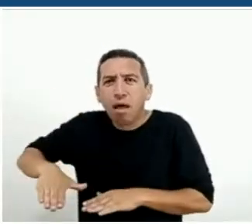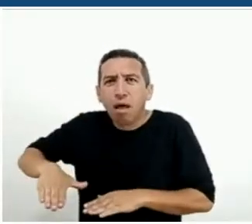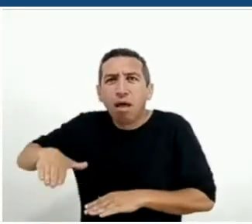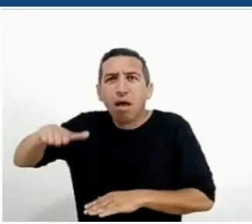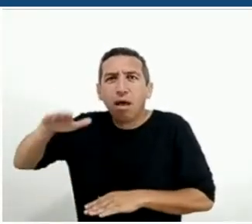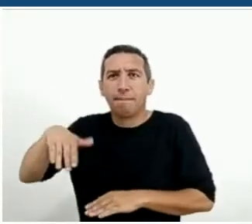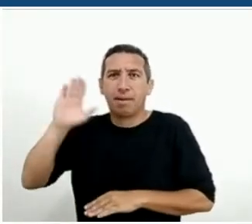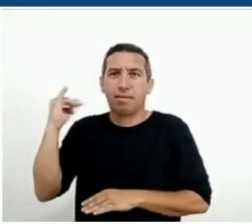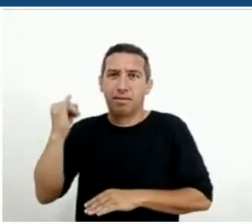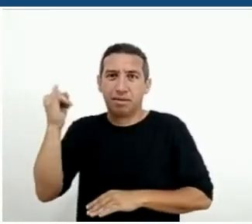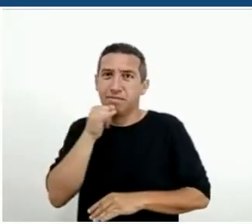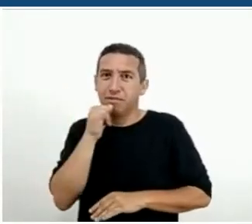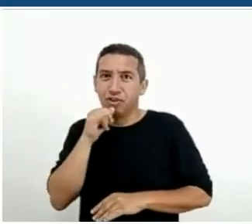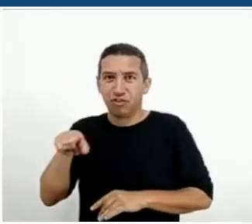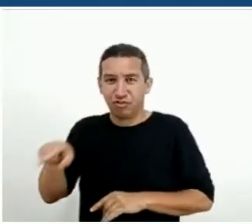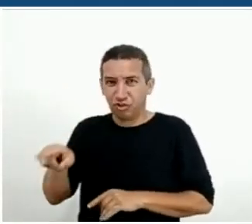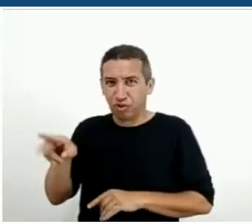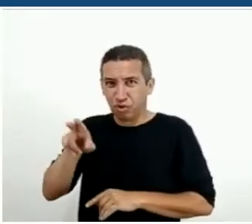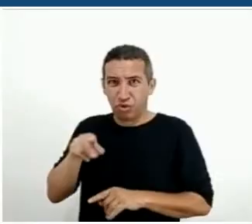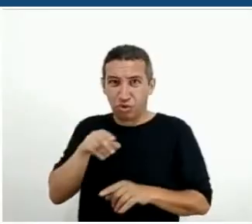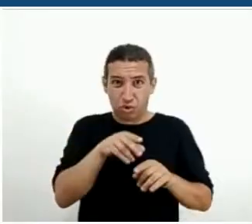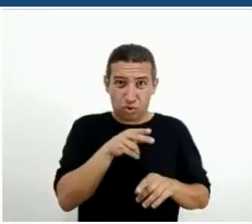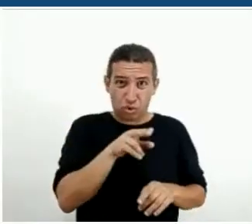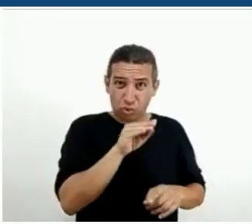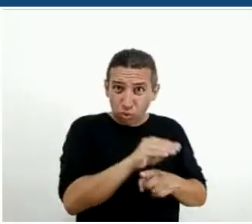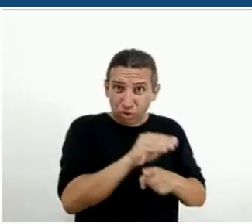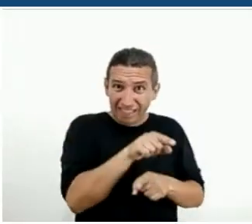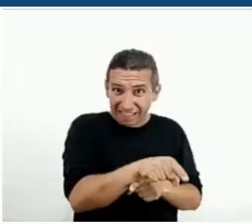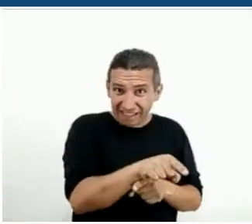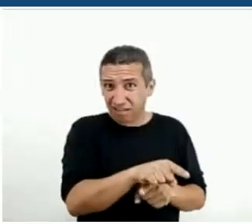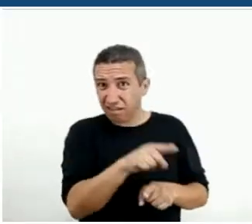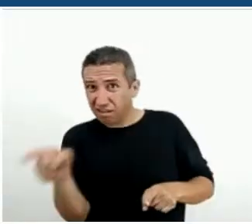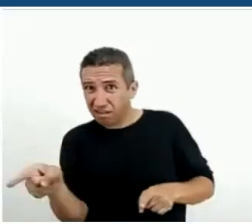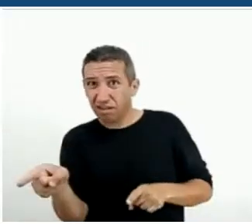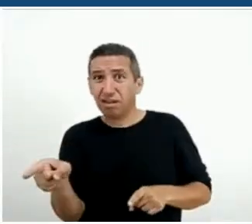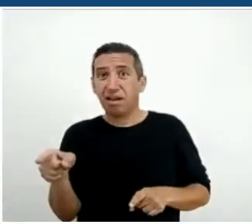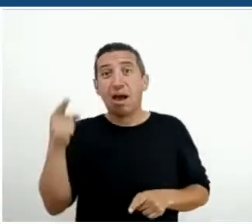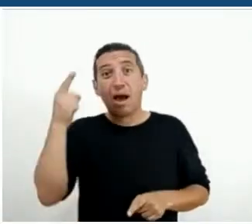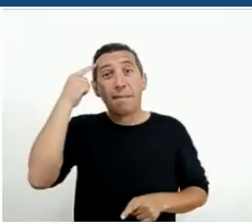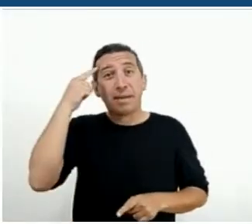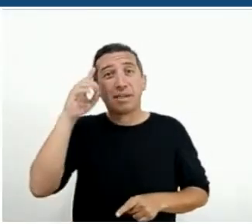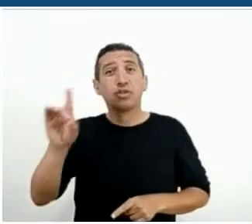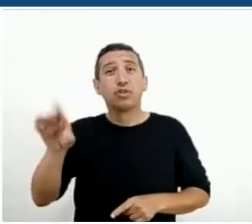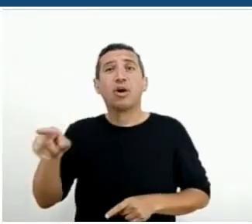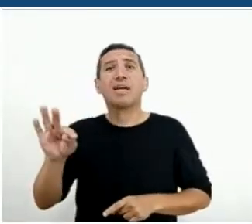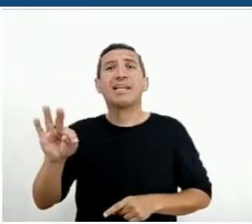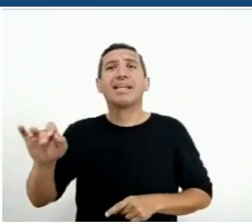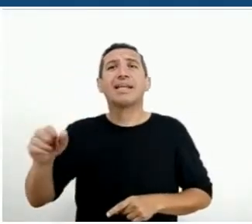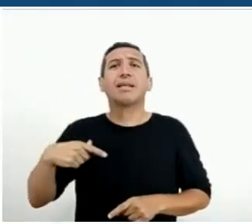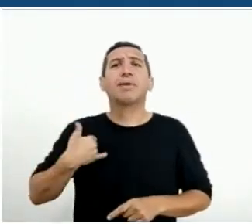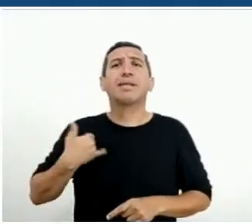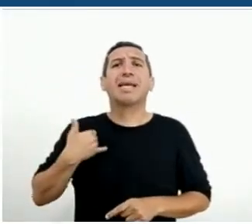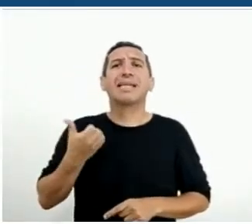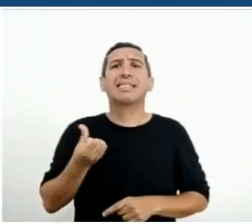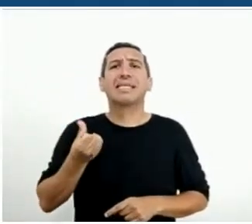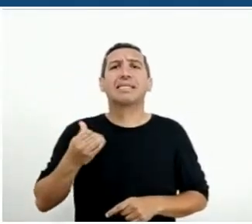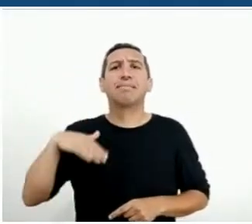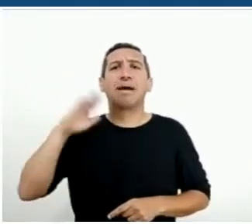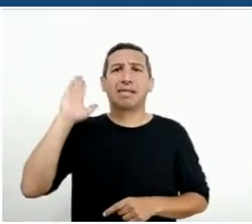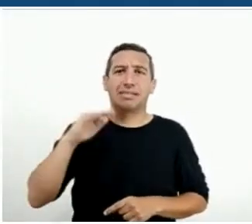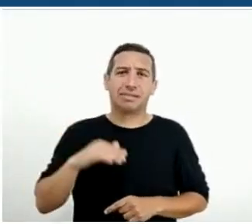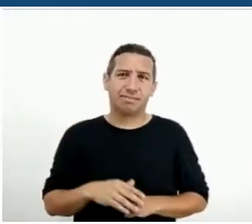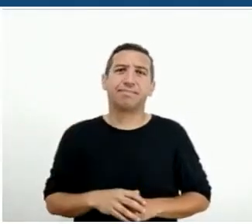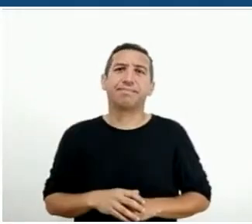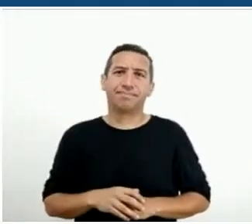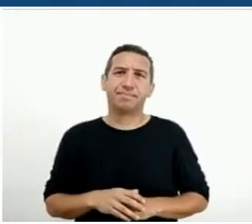de TEA, tem 30 vezes mais chance de você só pensar em TEA após os 6 anos. Porque existem os transtorno